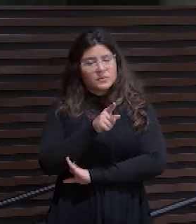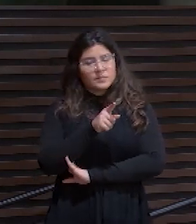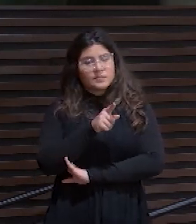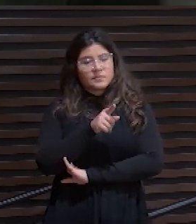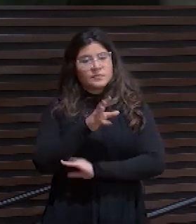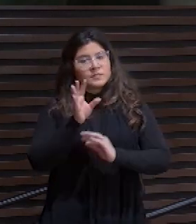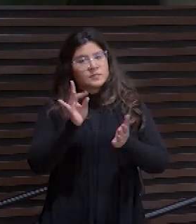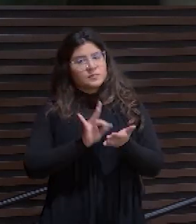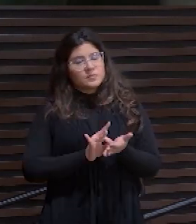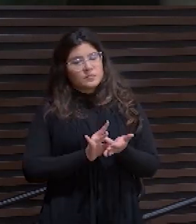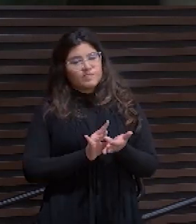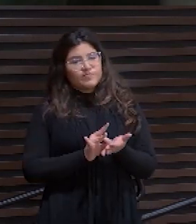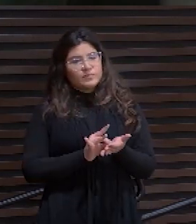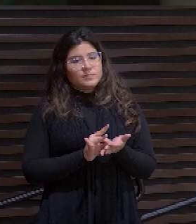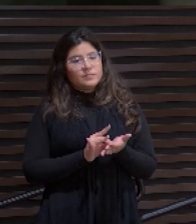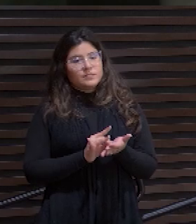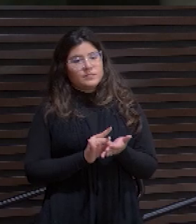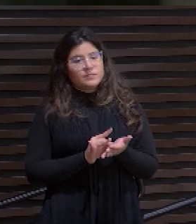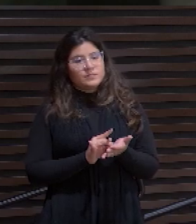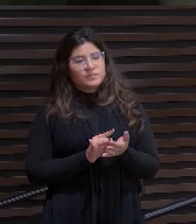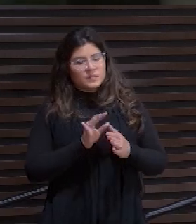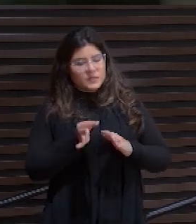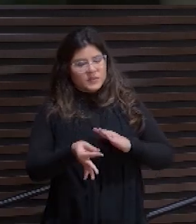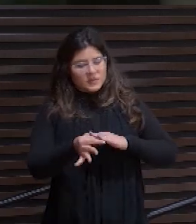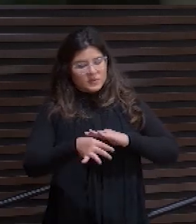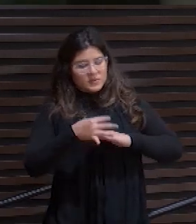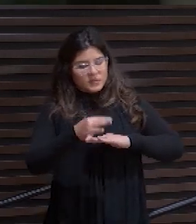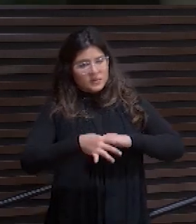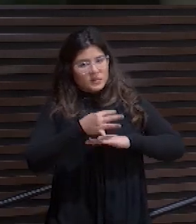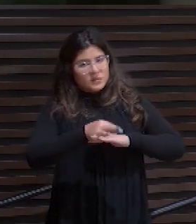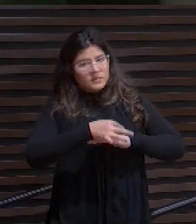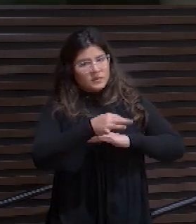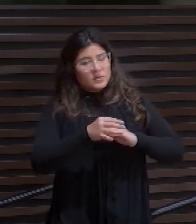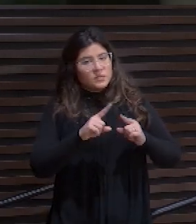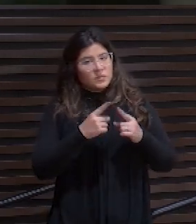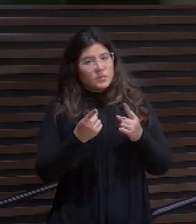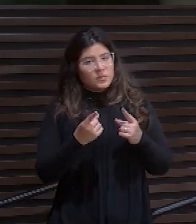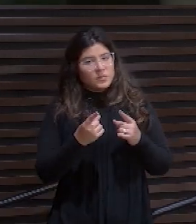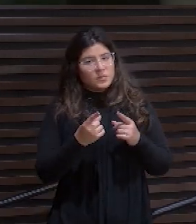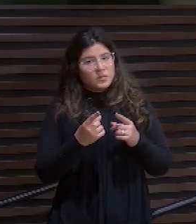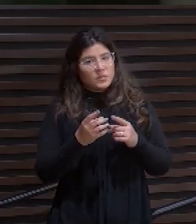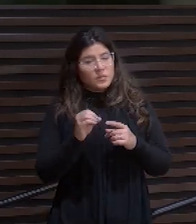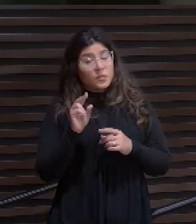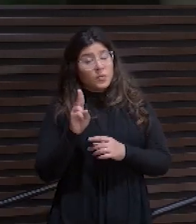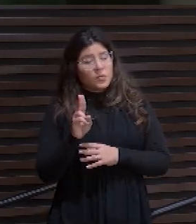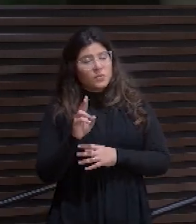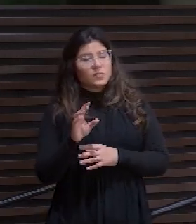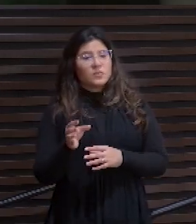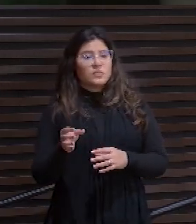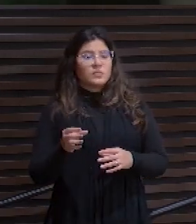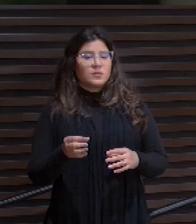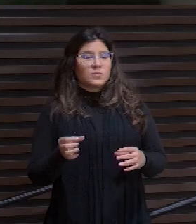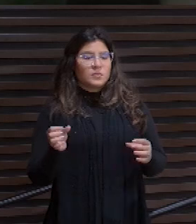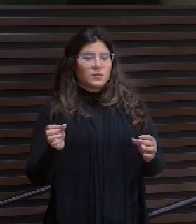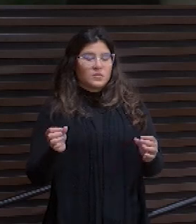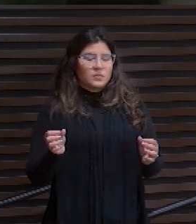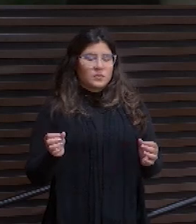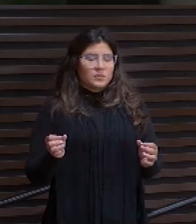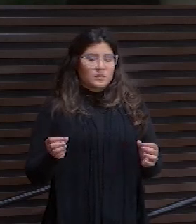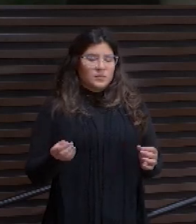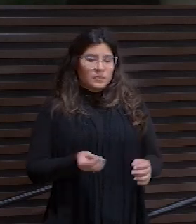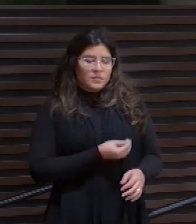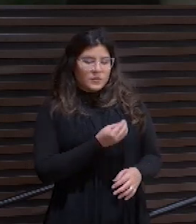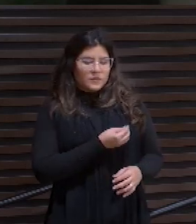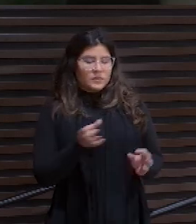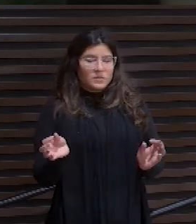de fato, você é remendado ou de fato renascido? Remendado ou renascido? Você é um